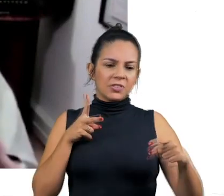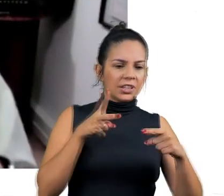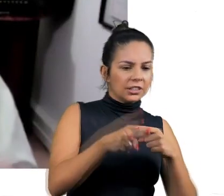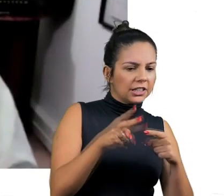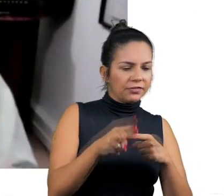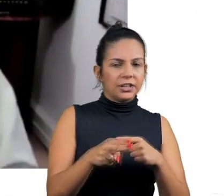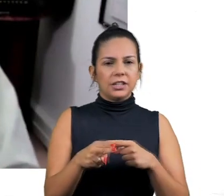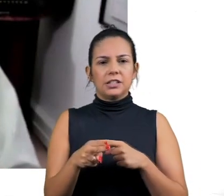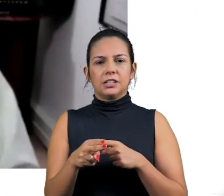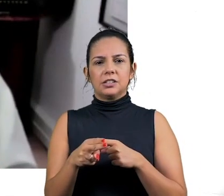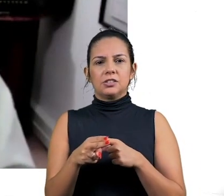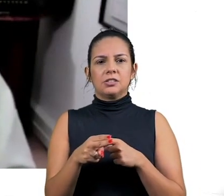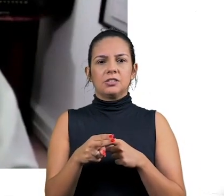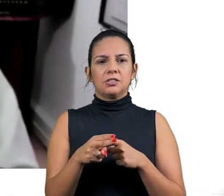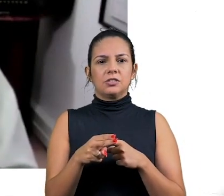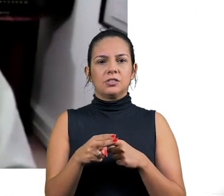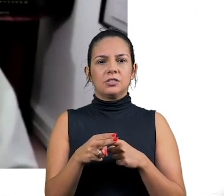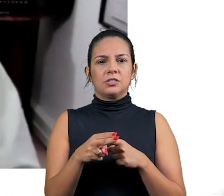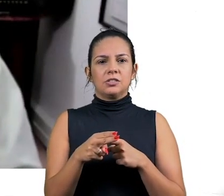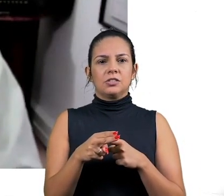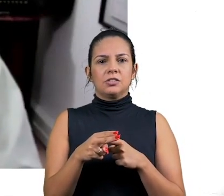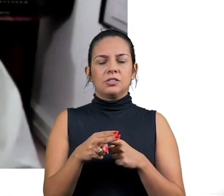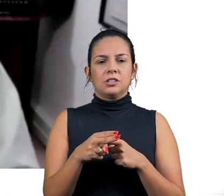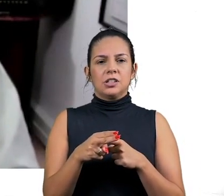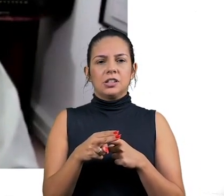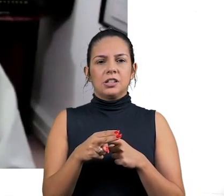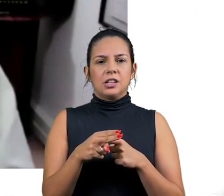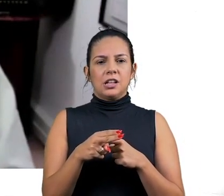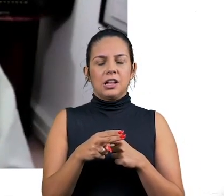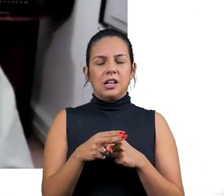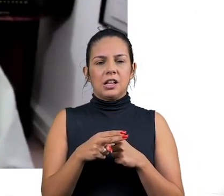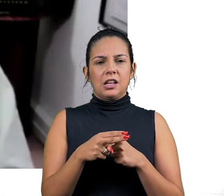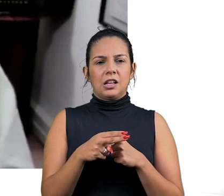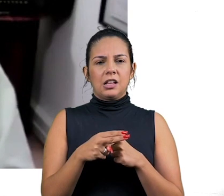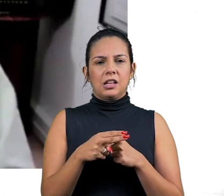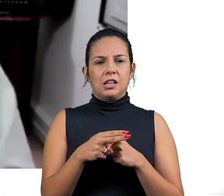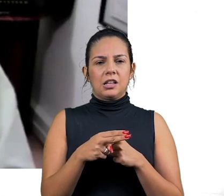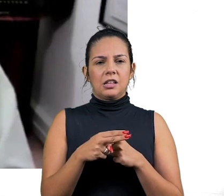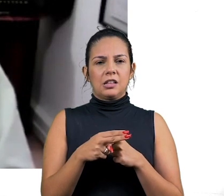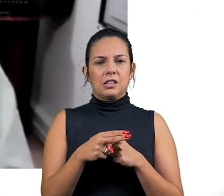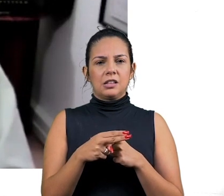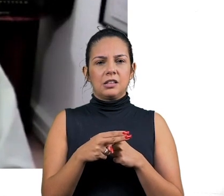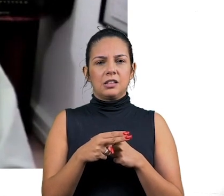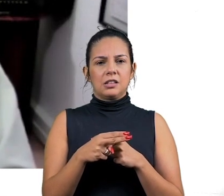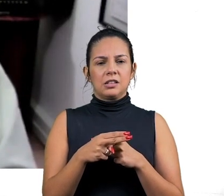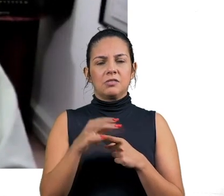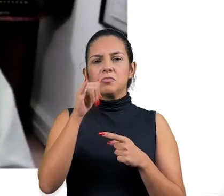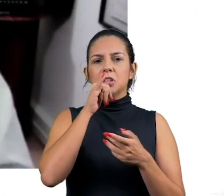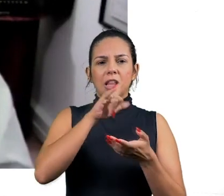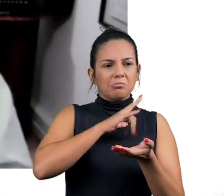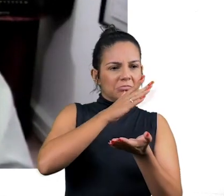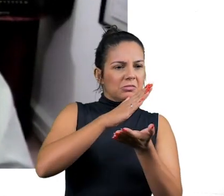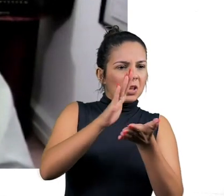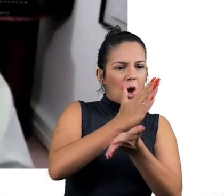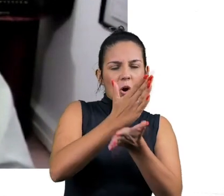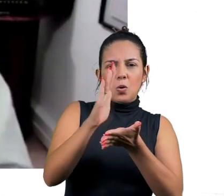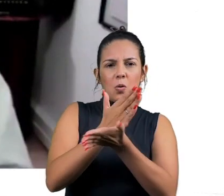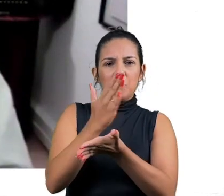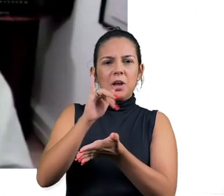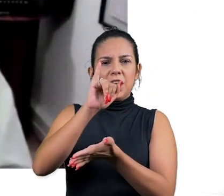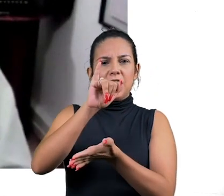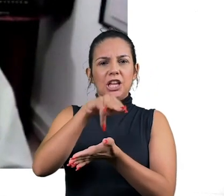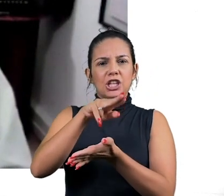interferir no funcionamento das instituições independentes de freios e contrapesos, que são